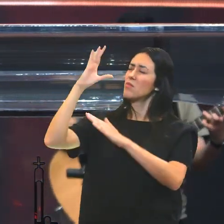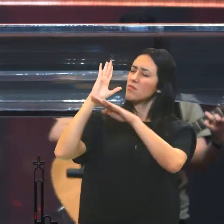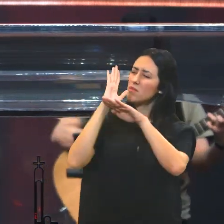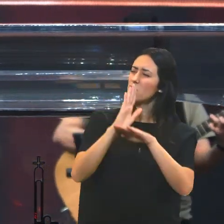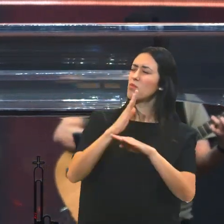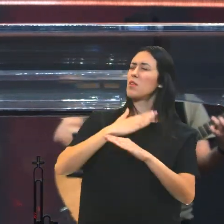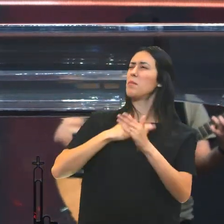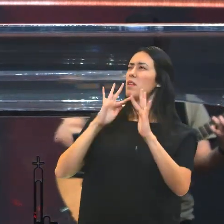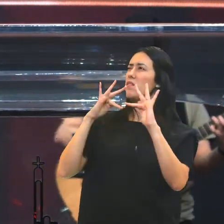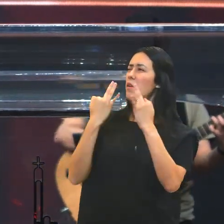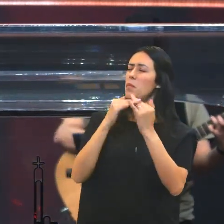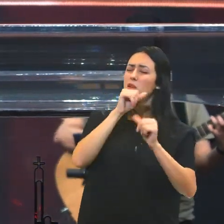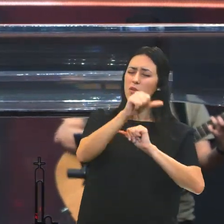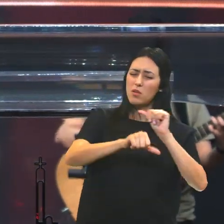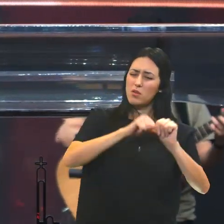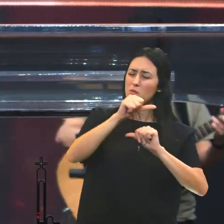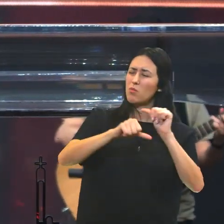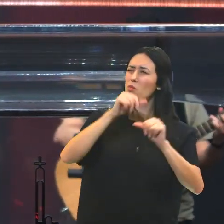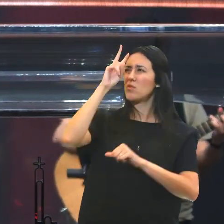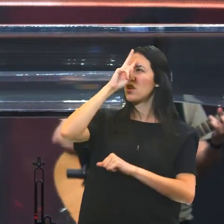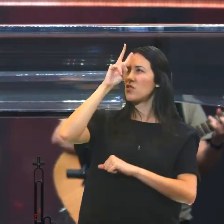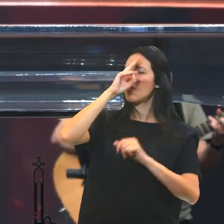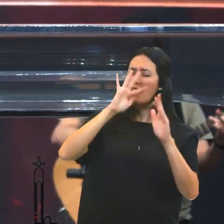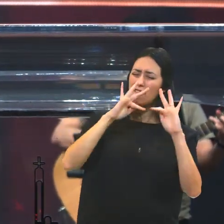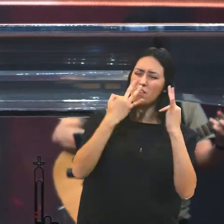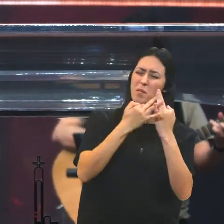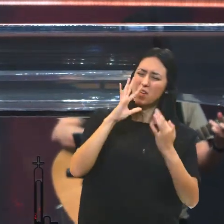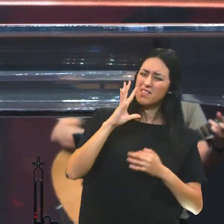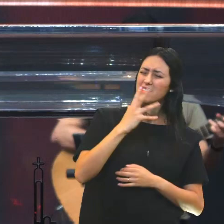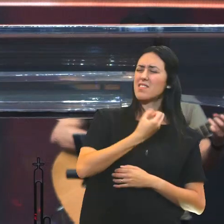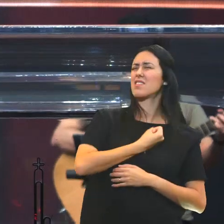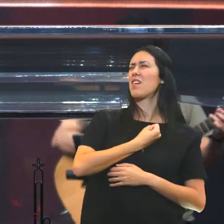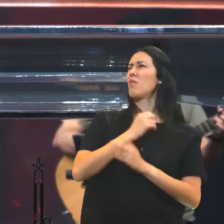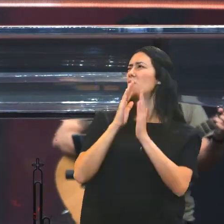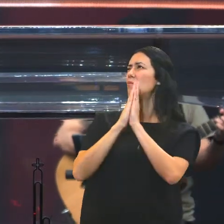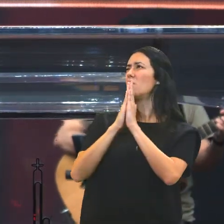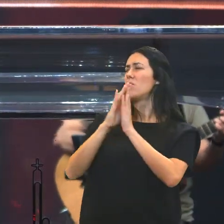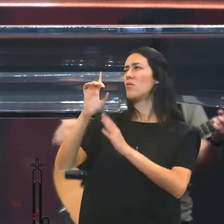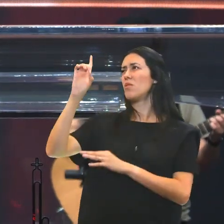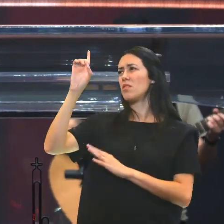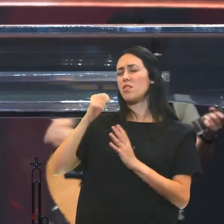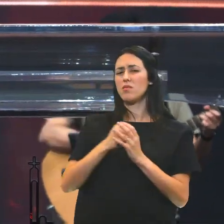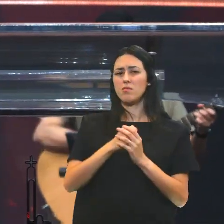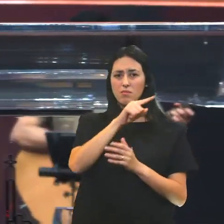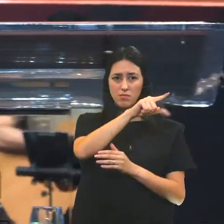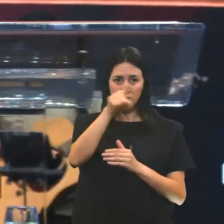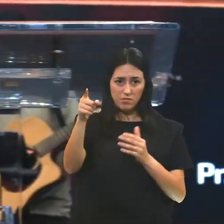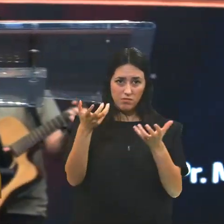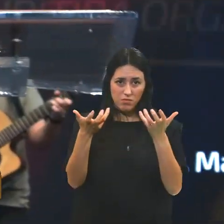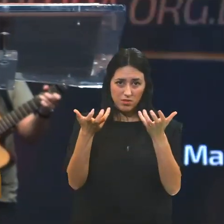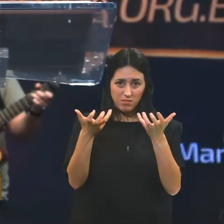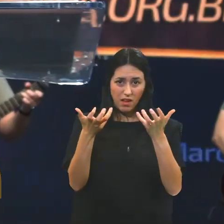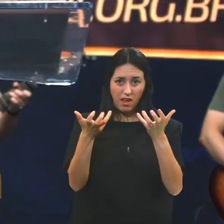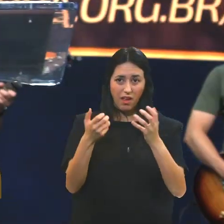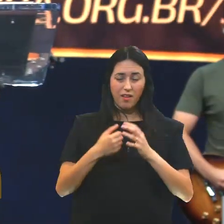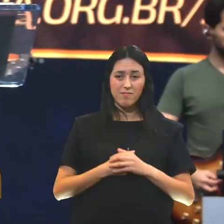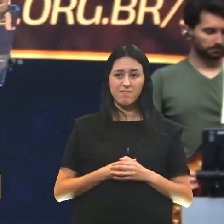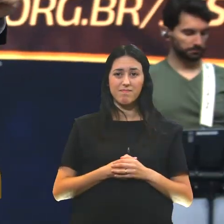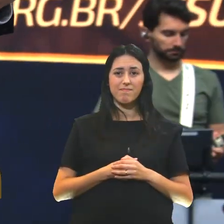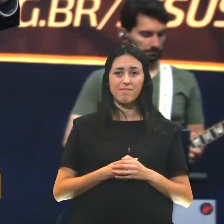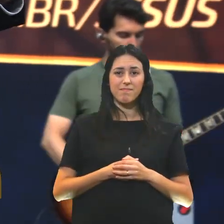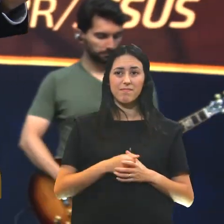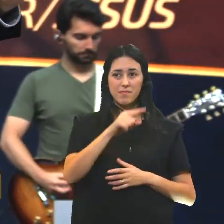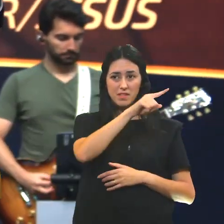faz. Muda a nossa história, salva a nossa família, Deus. Você é uma dessas pessoas hoje que quer